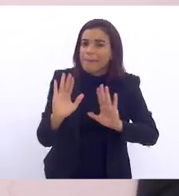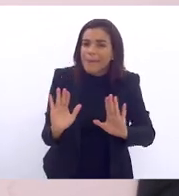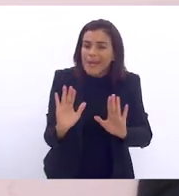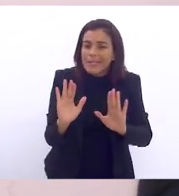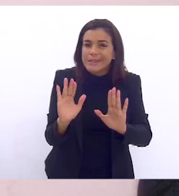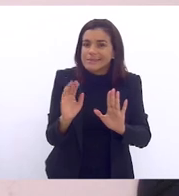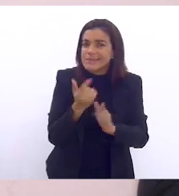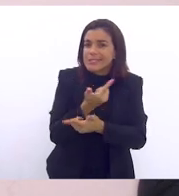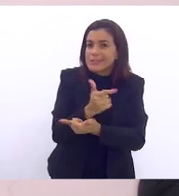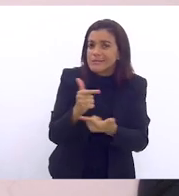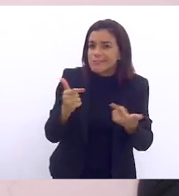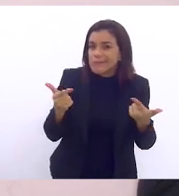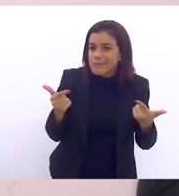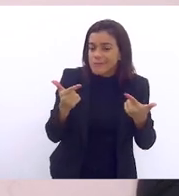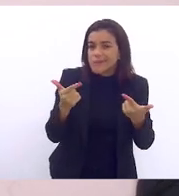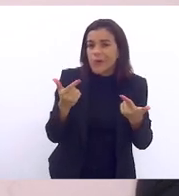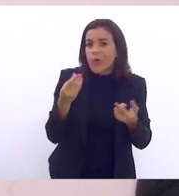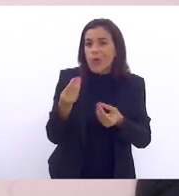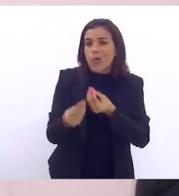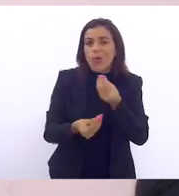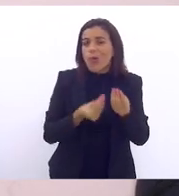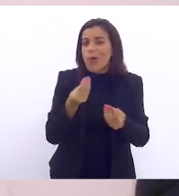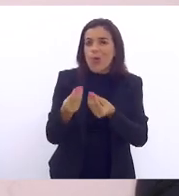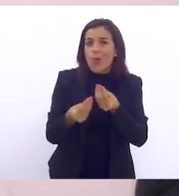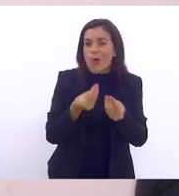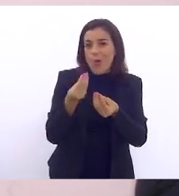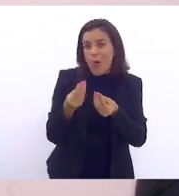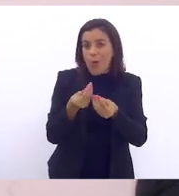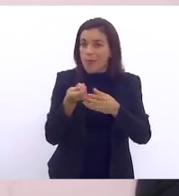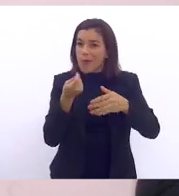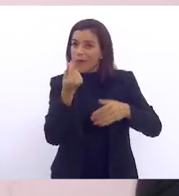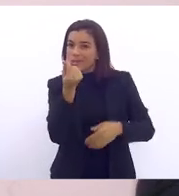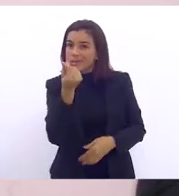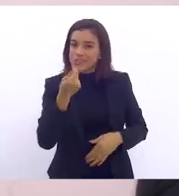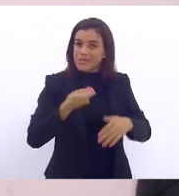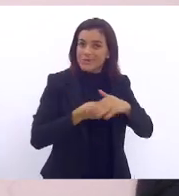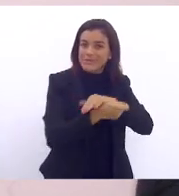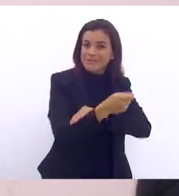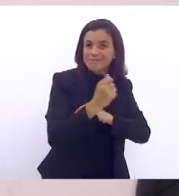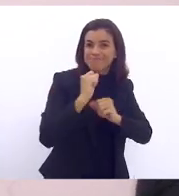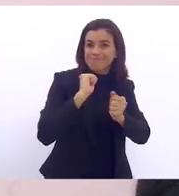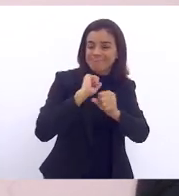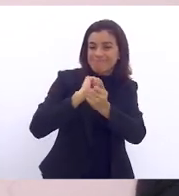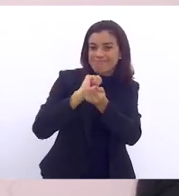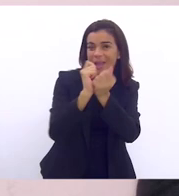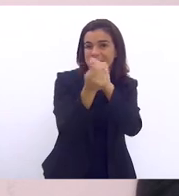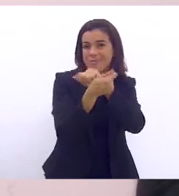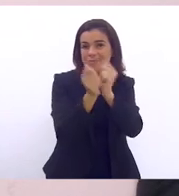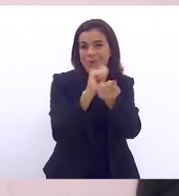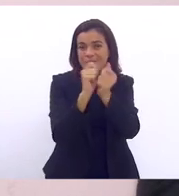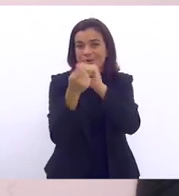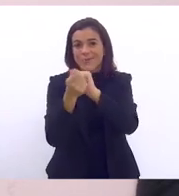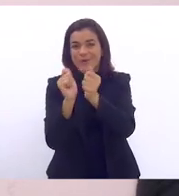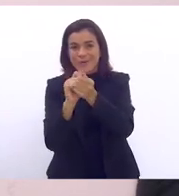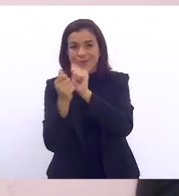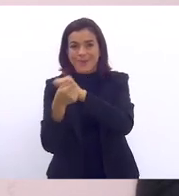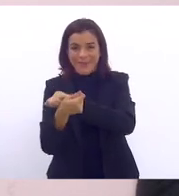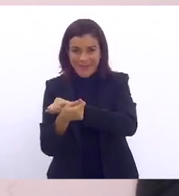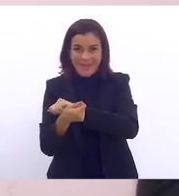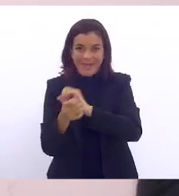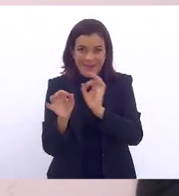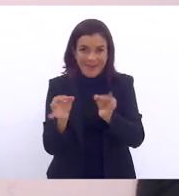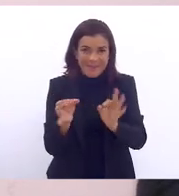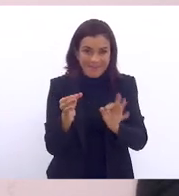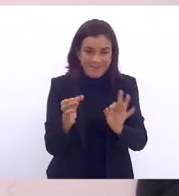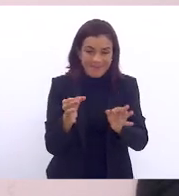não fosse isso né não seria viável a esses investimentos que são visíveis para todos nós né